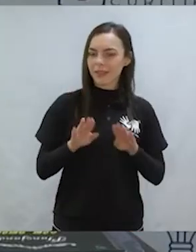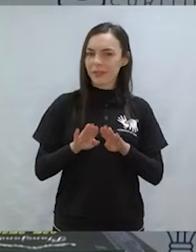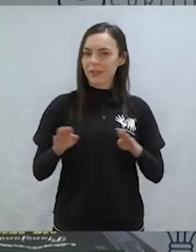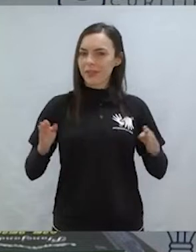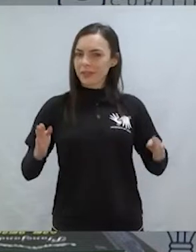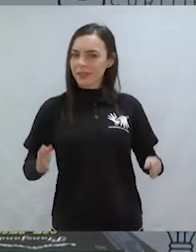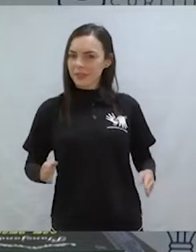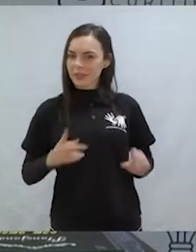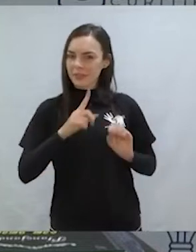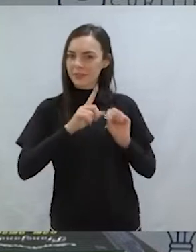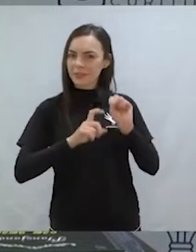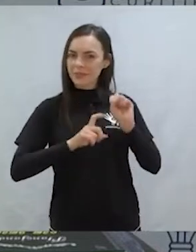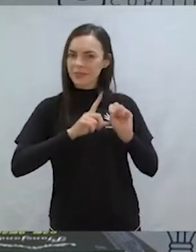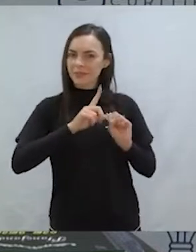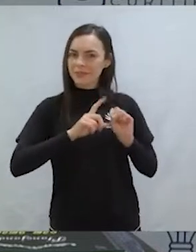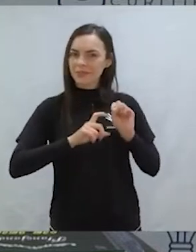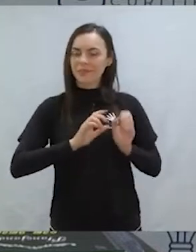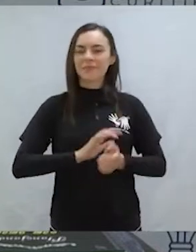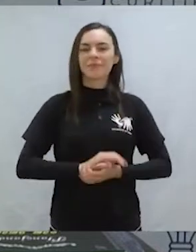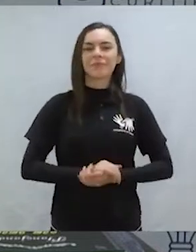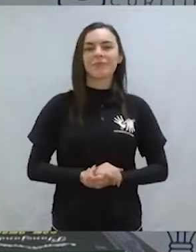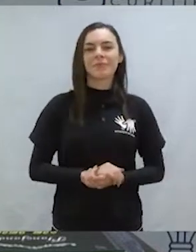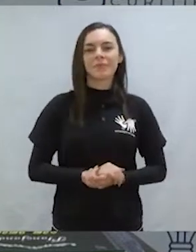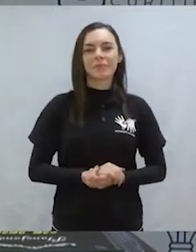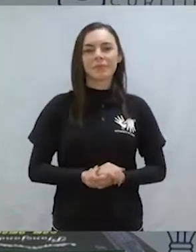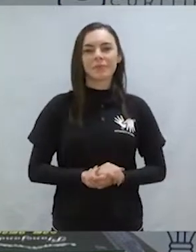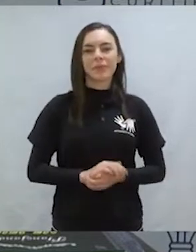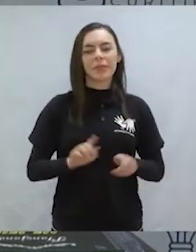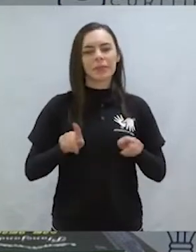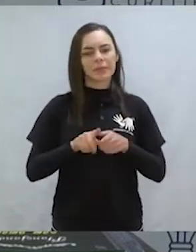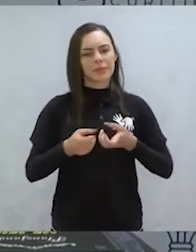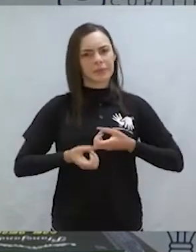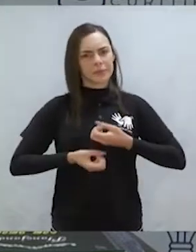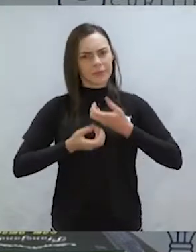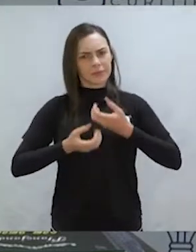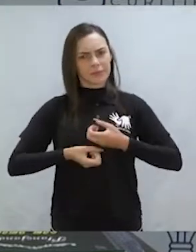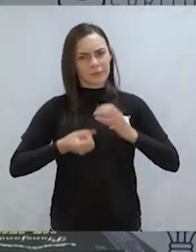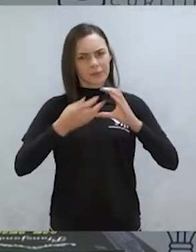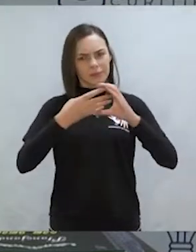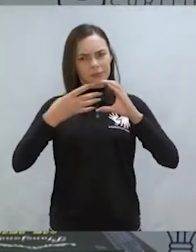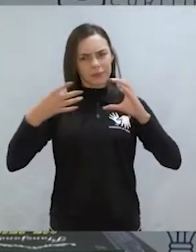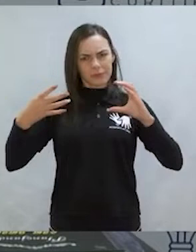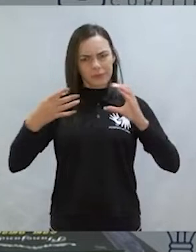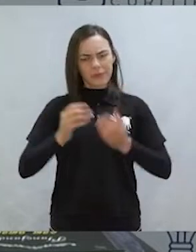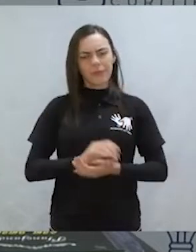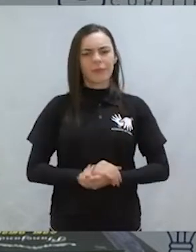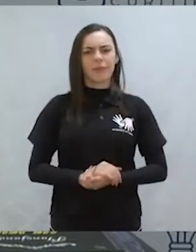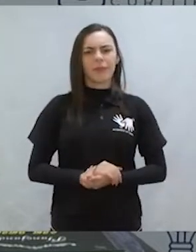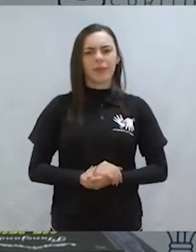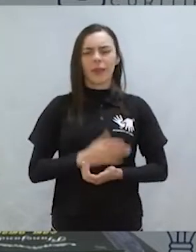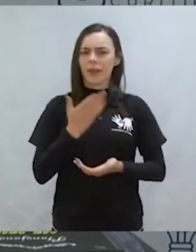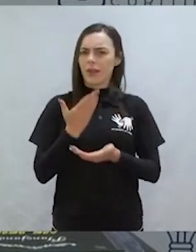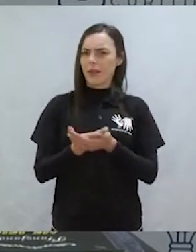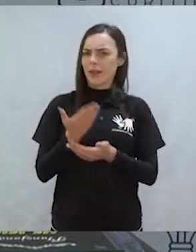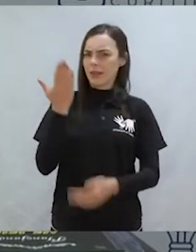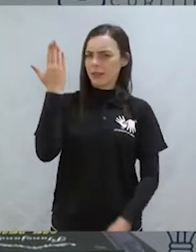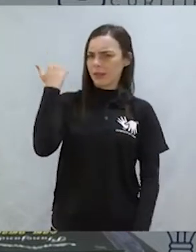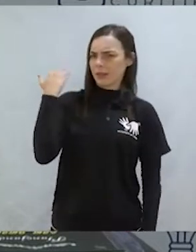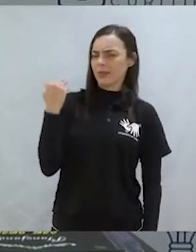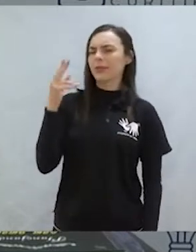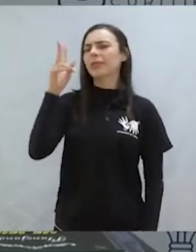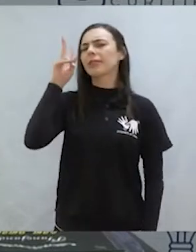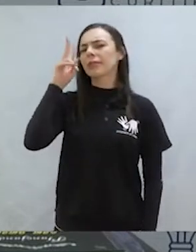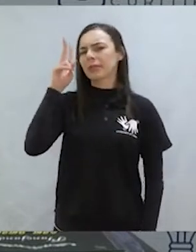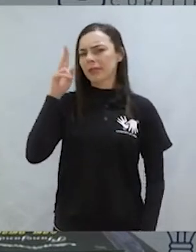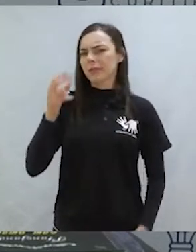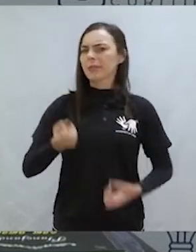temos dois aqui na mesa. E quadrinha. Vocês lembram em aulas passadas que nós